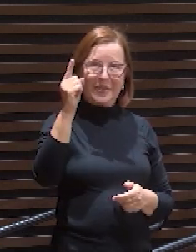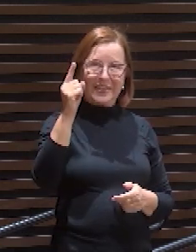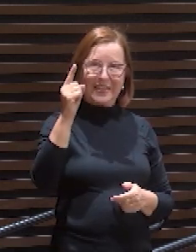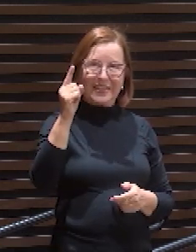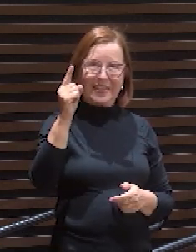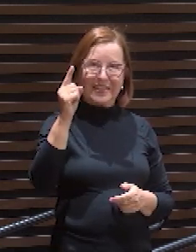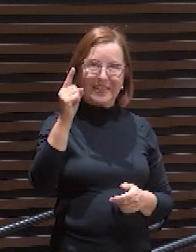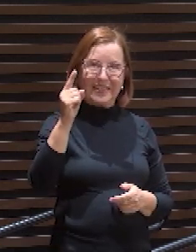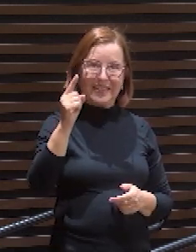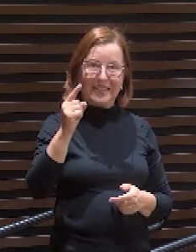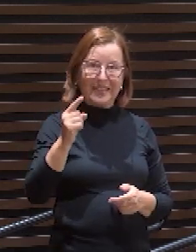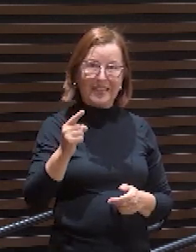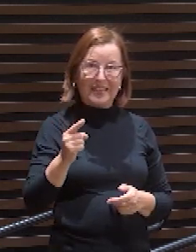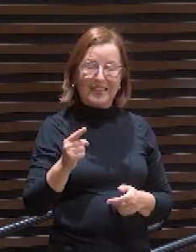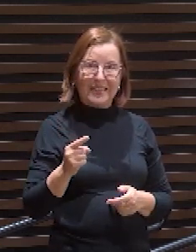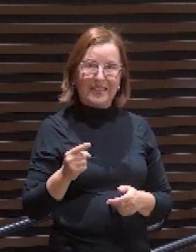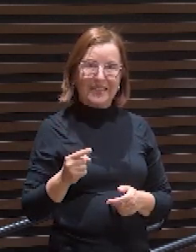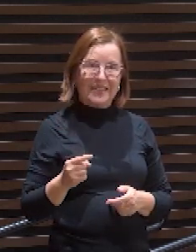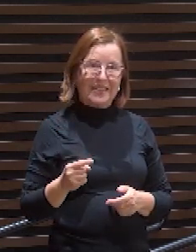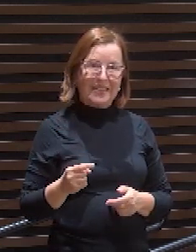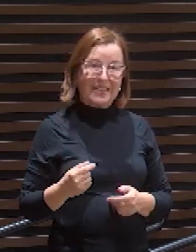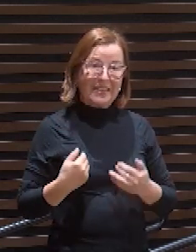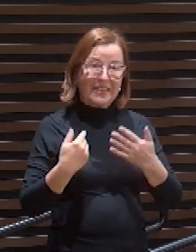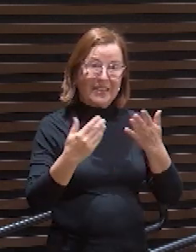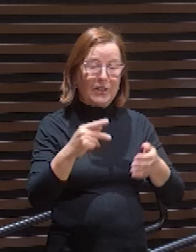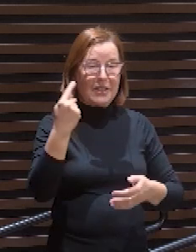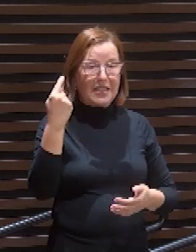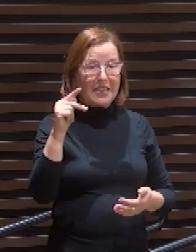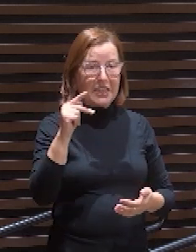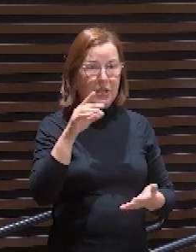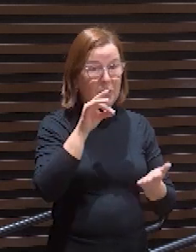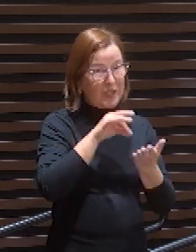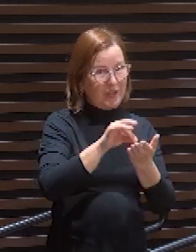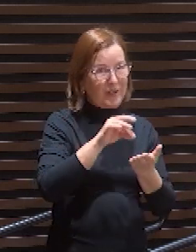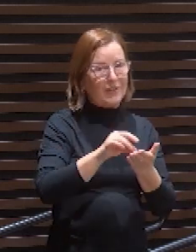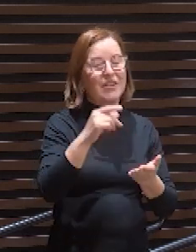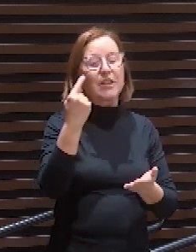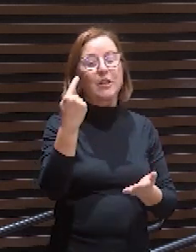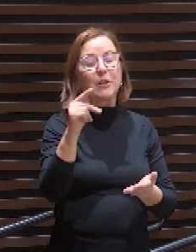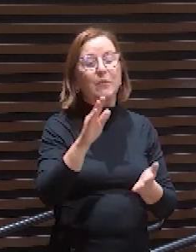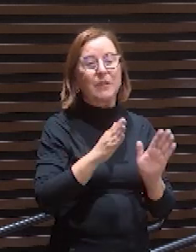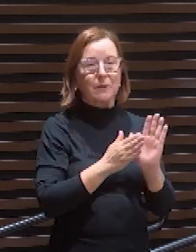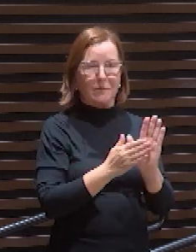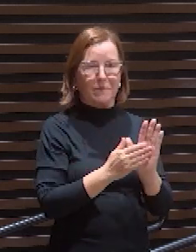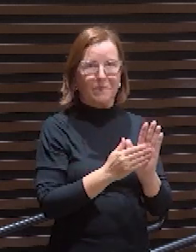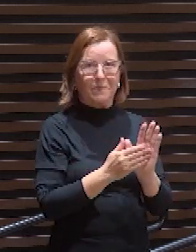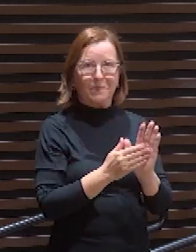entregou os teus adversários nas tuas mãos.